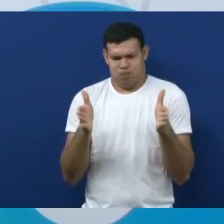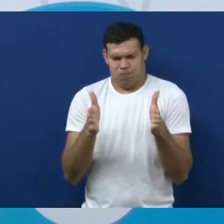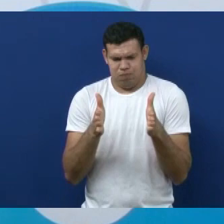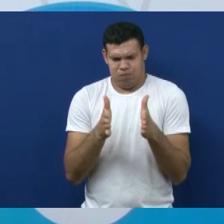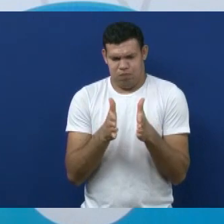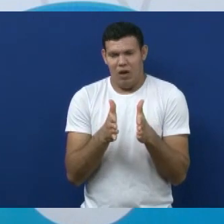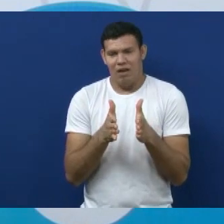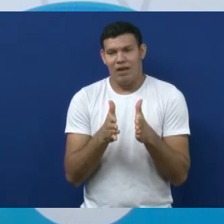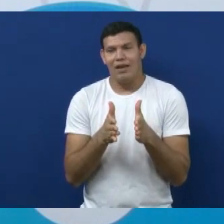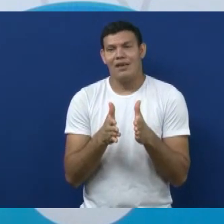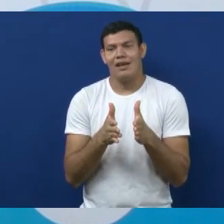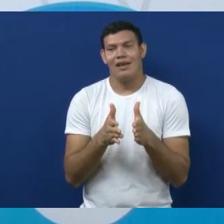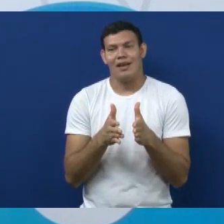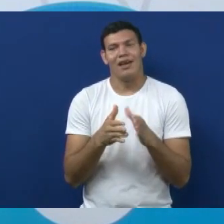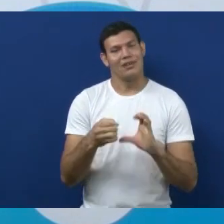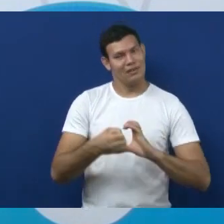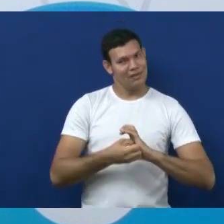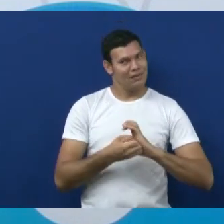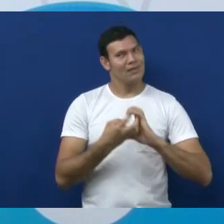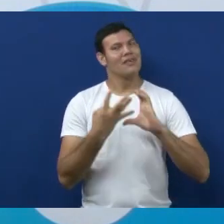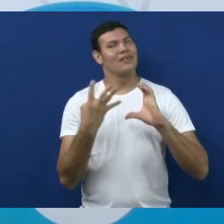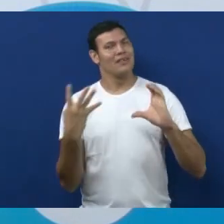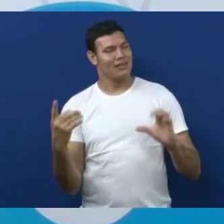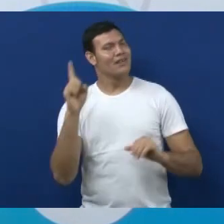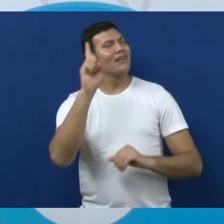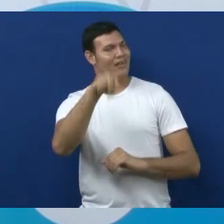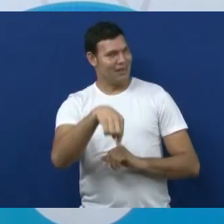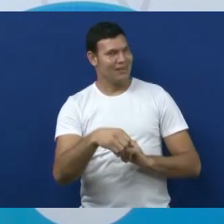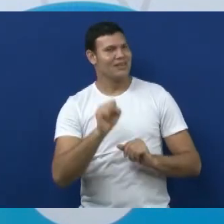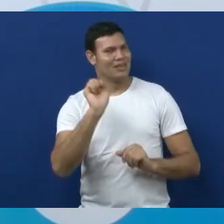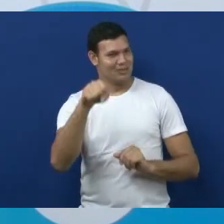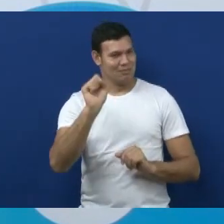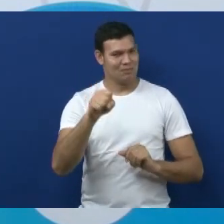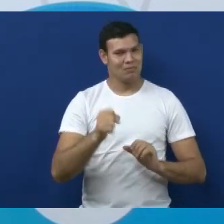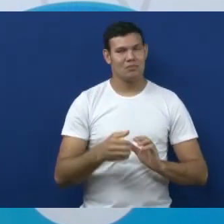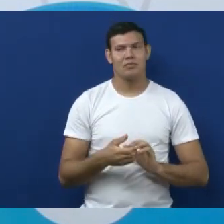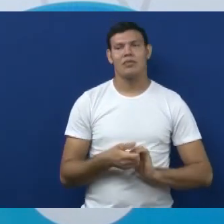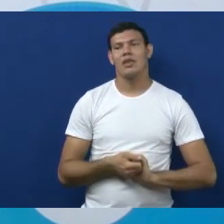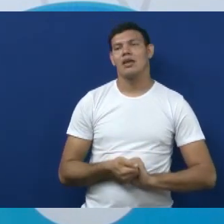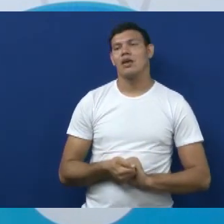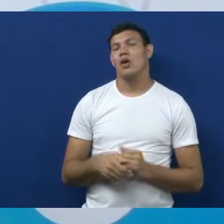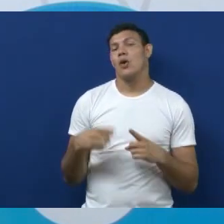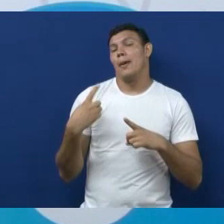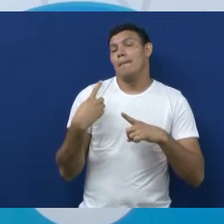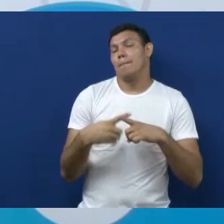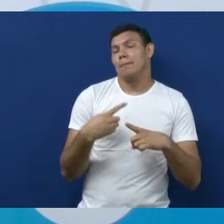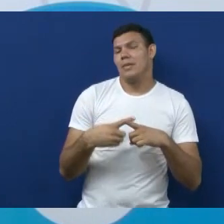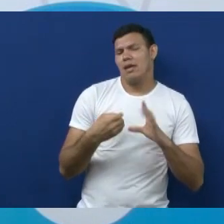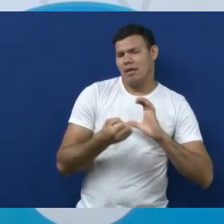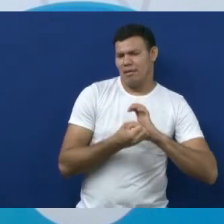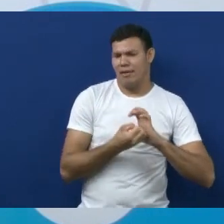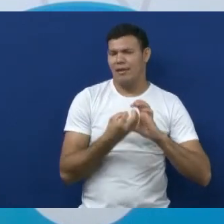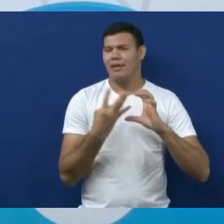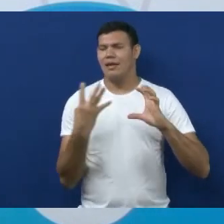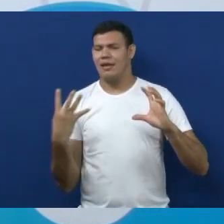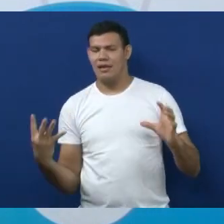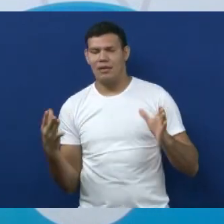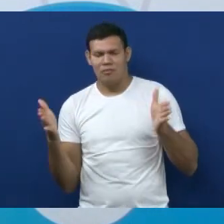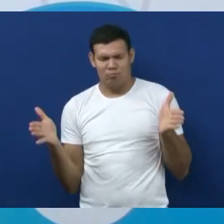uma característica da matéria. Todas as matérias, elas têm essa característica de poderem